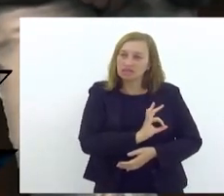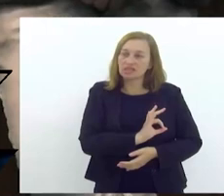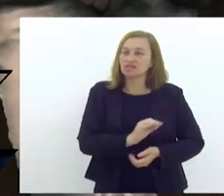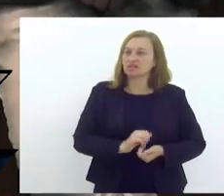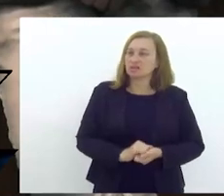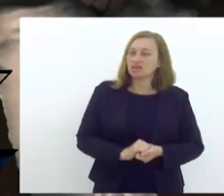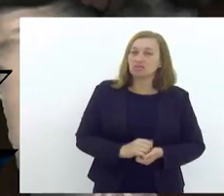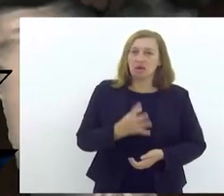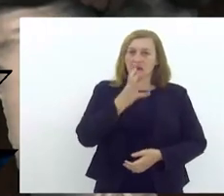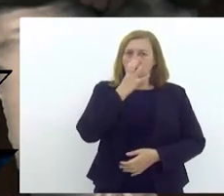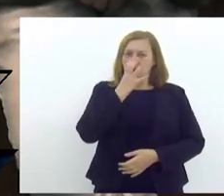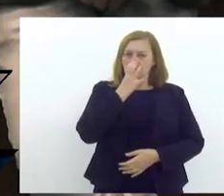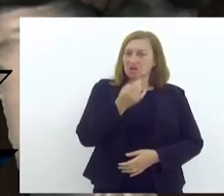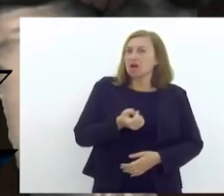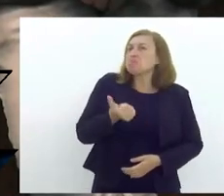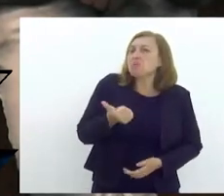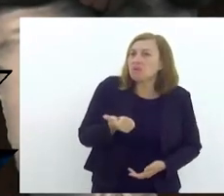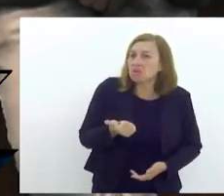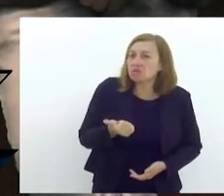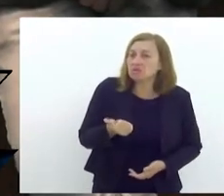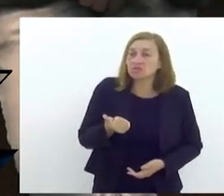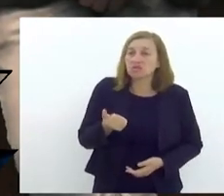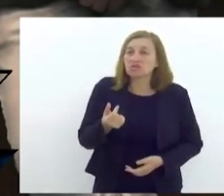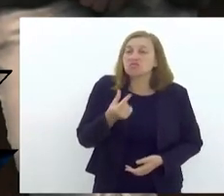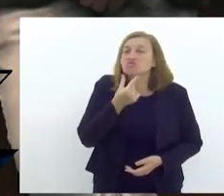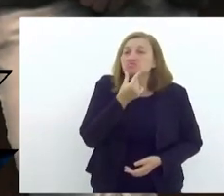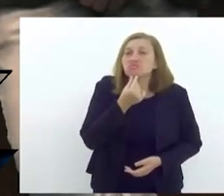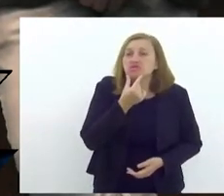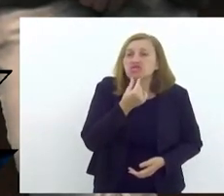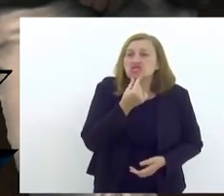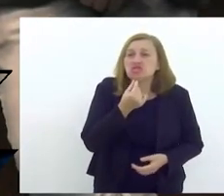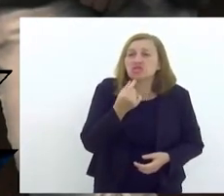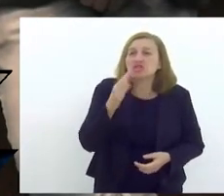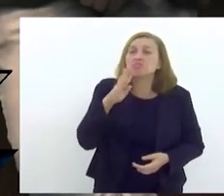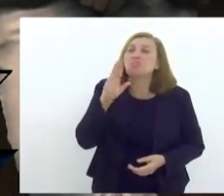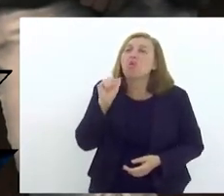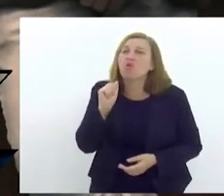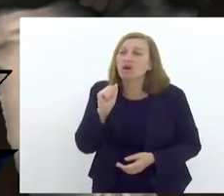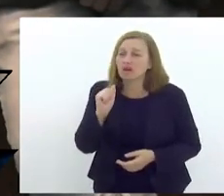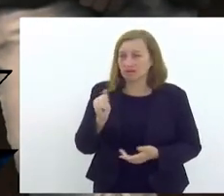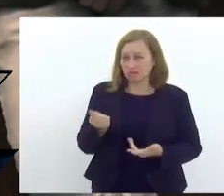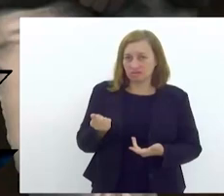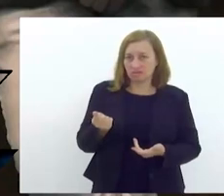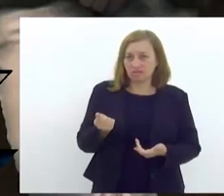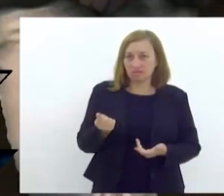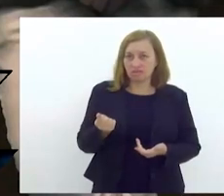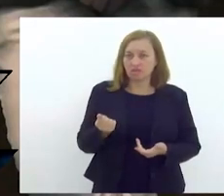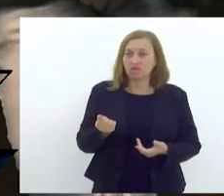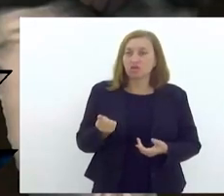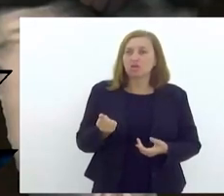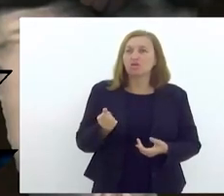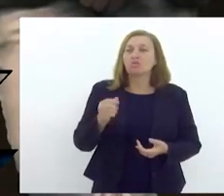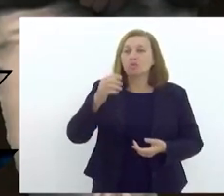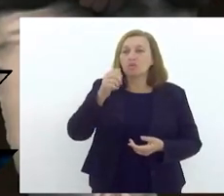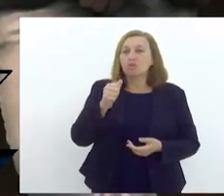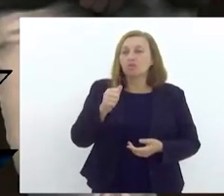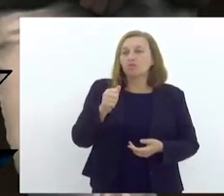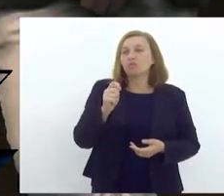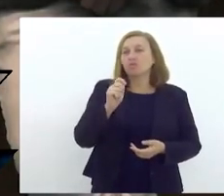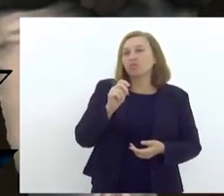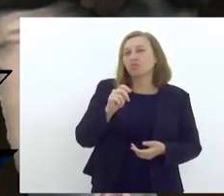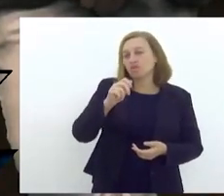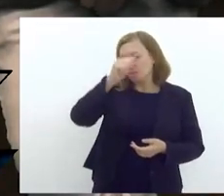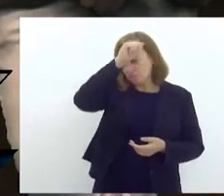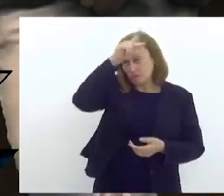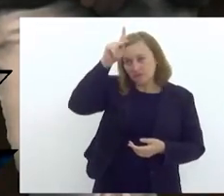não me admira que daqui a pouco os soldadinhos daqueles que tem boquinha com o governo Eduardo Paes venham aqui fazer alguma referência